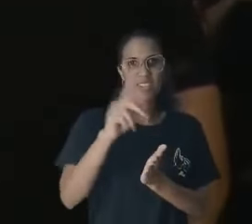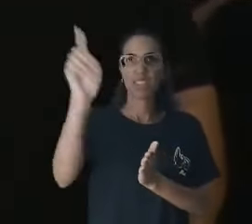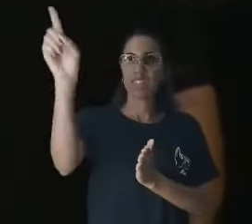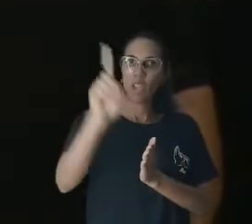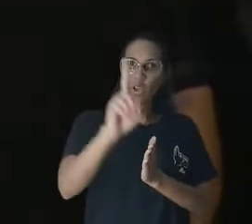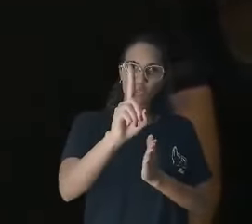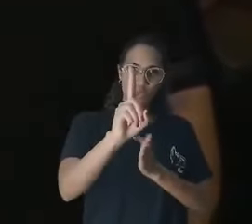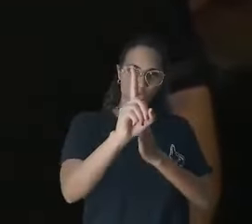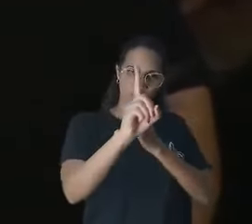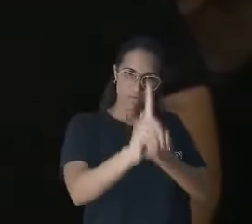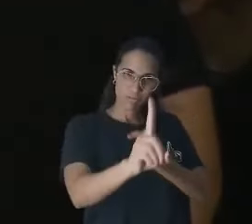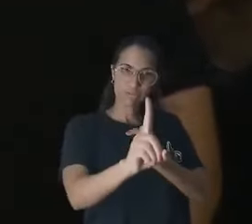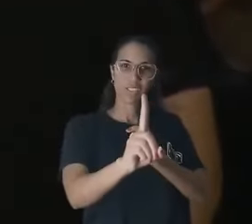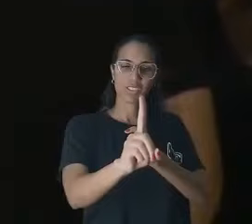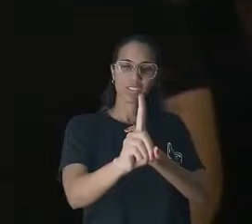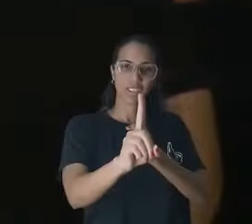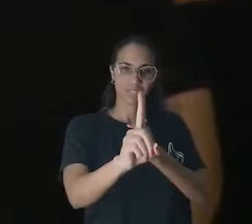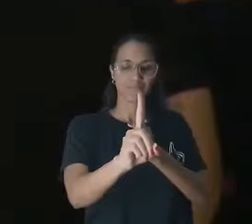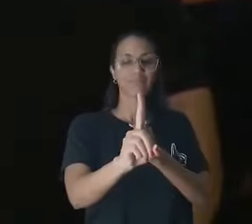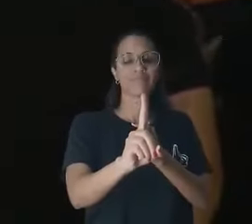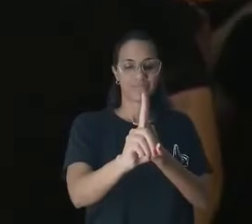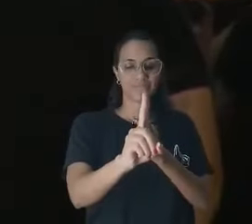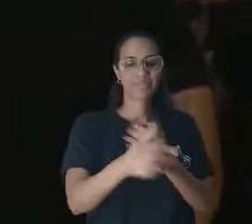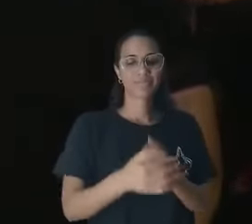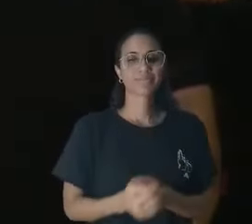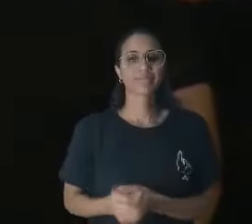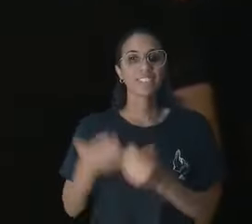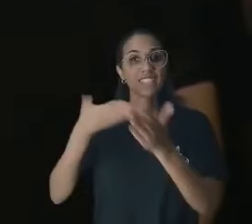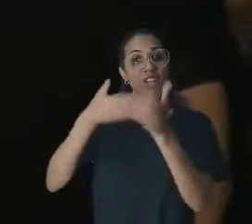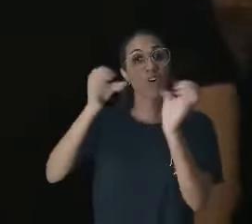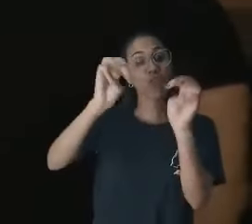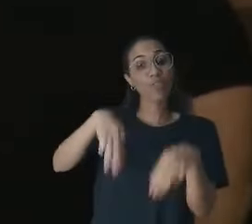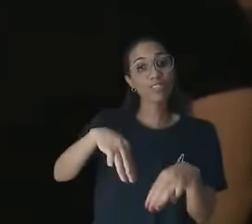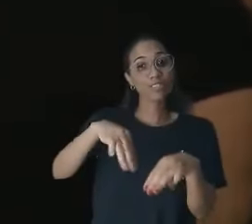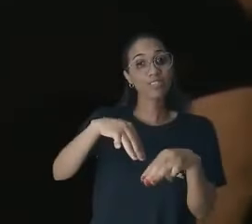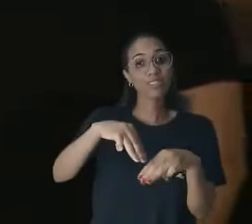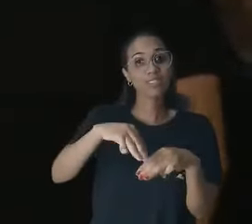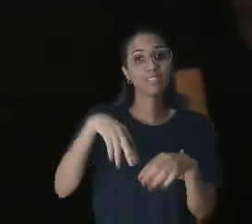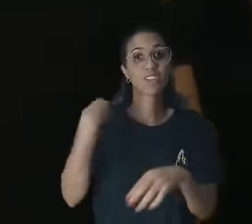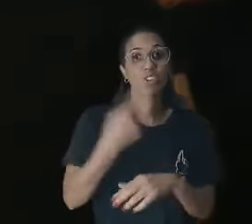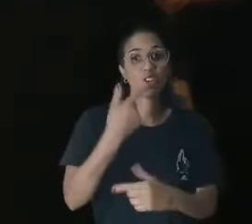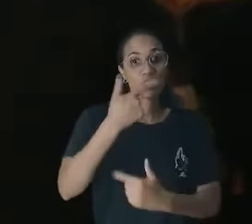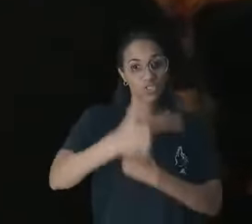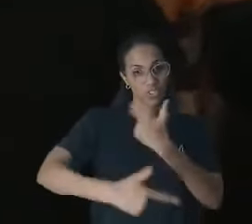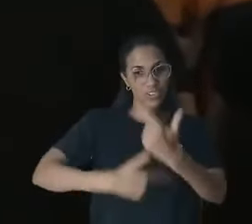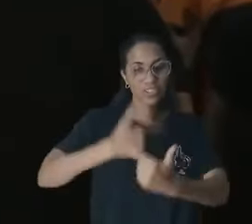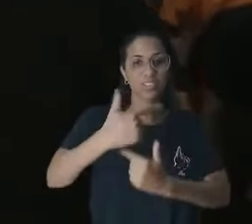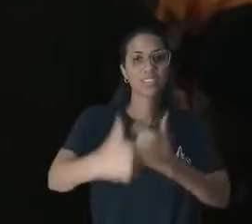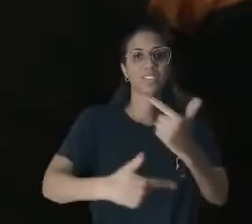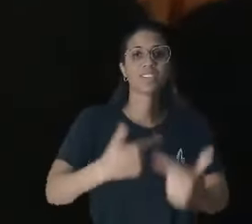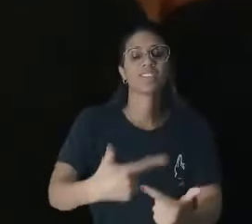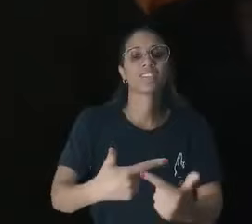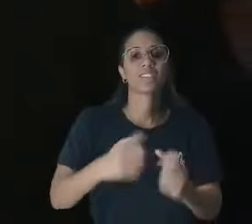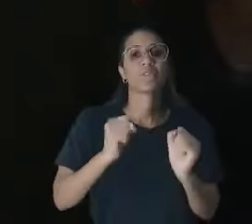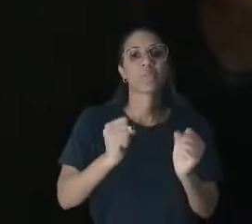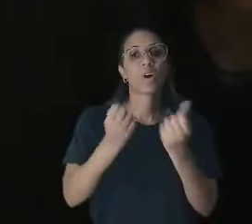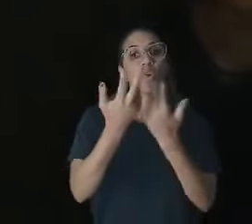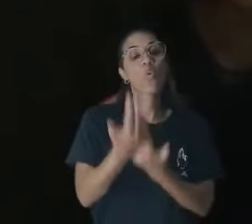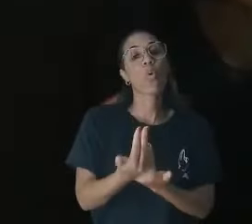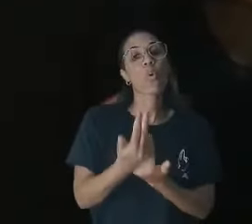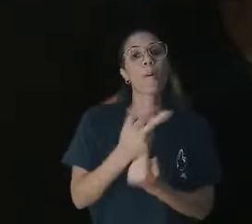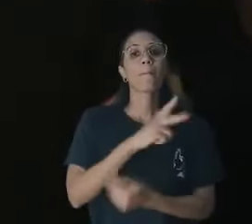a seguir. Para que chegando ao final dessa caminhada, nós possamos dizer como o apóstolo